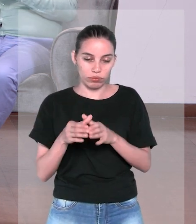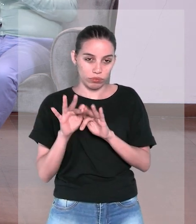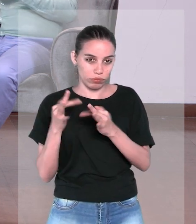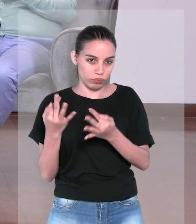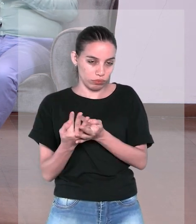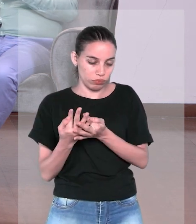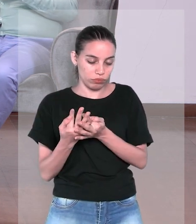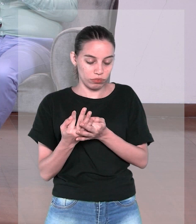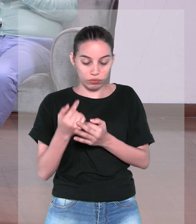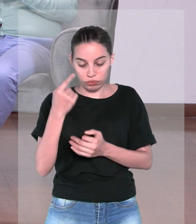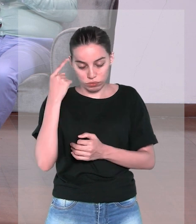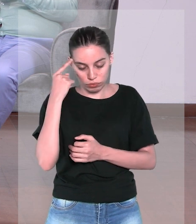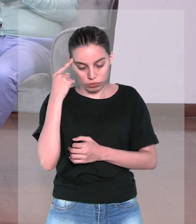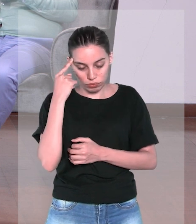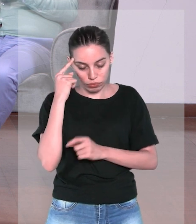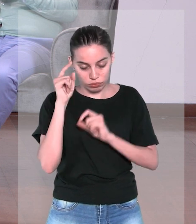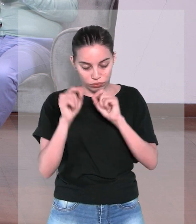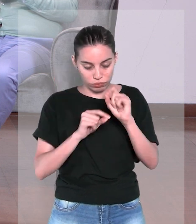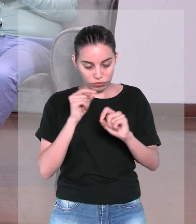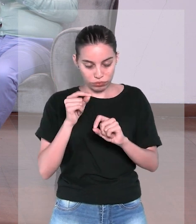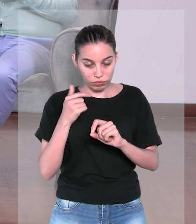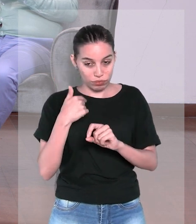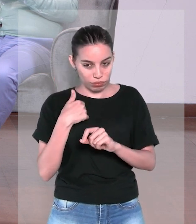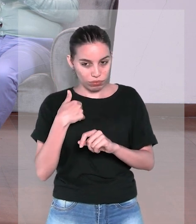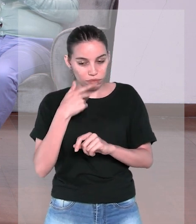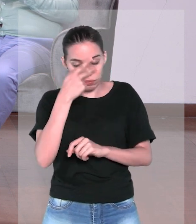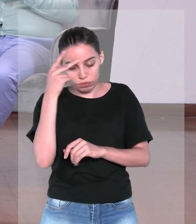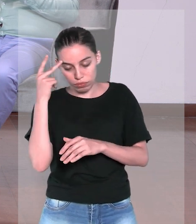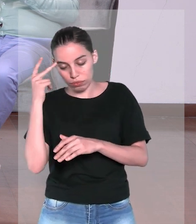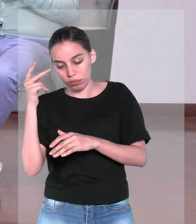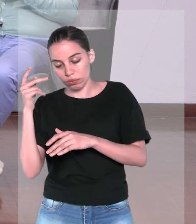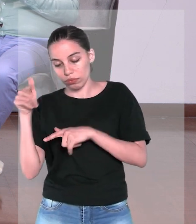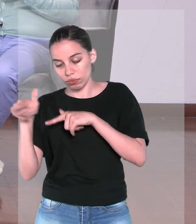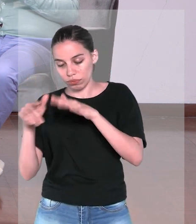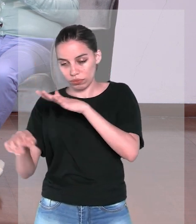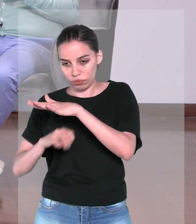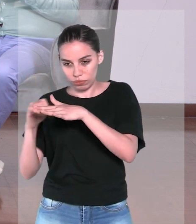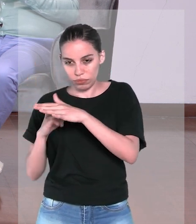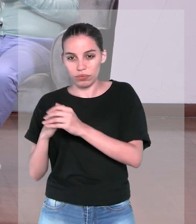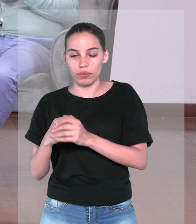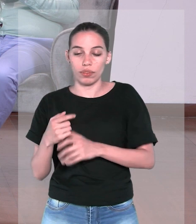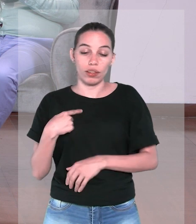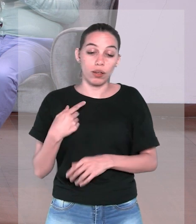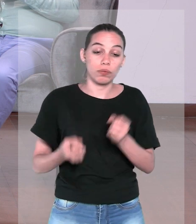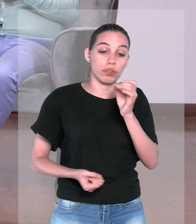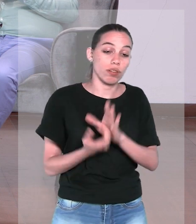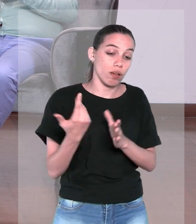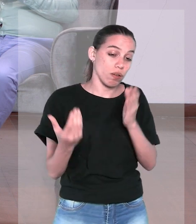uma vida como pesquisador de leitor. A minha vida é de leitor, e eu acho que